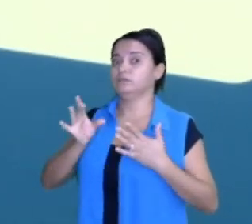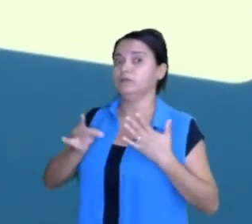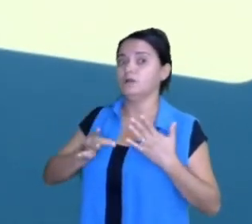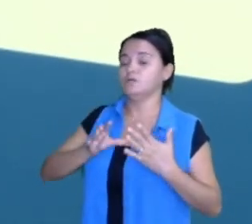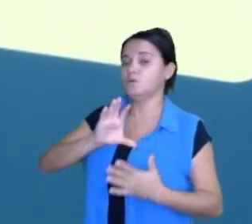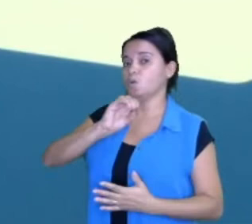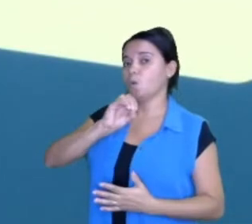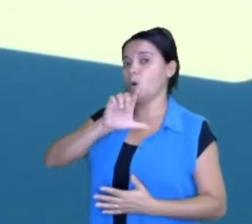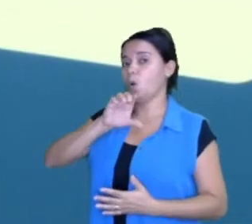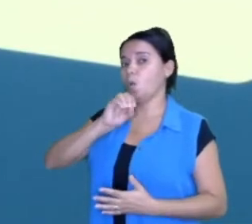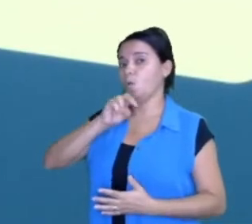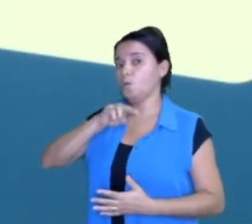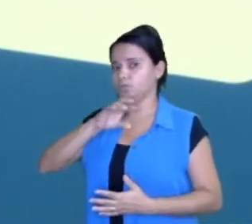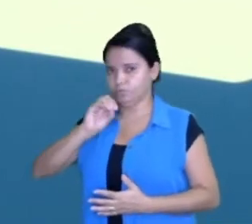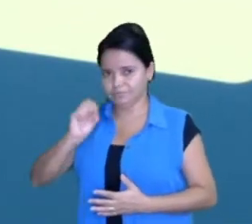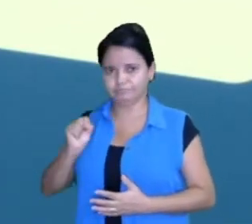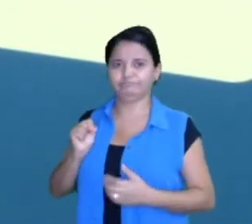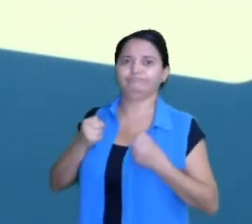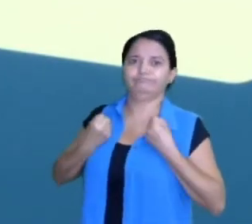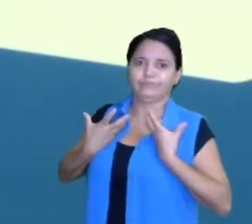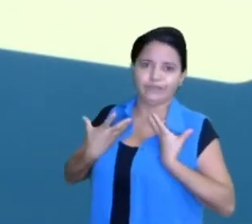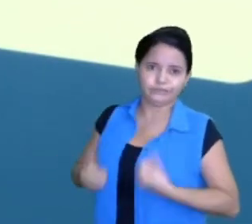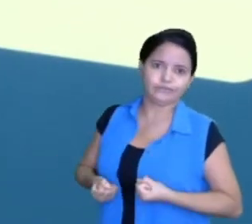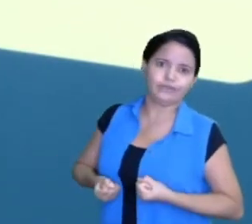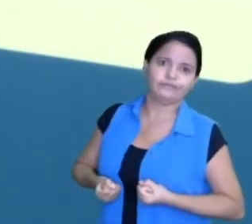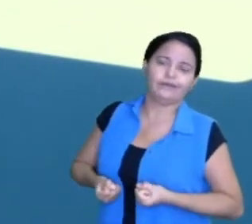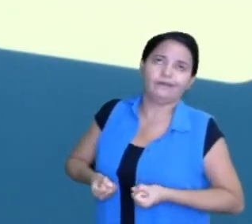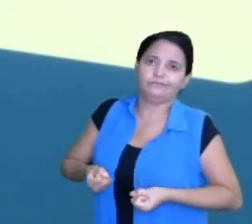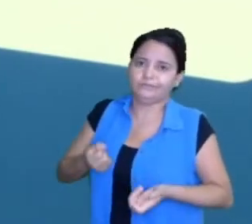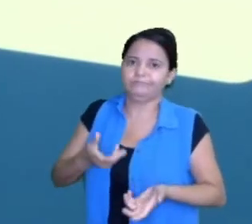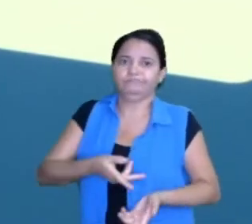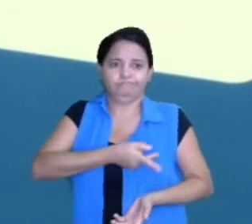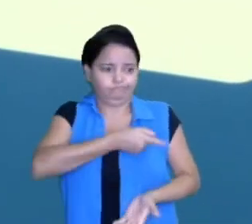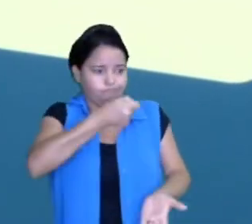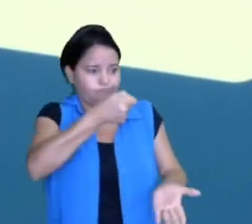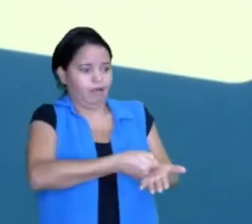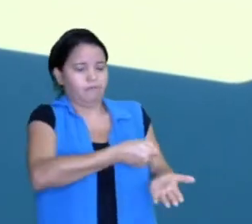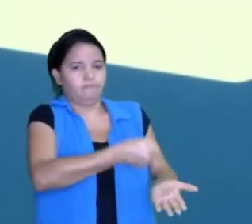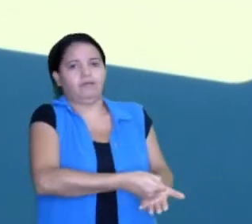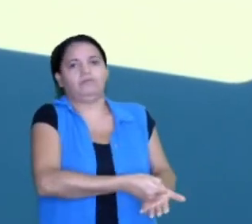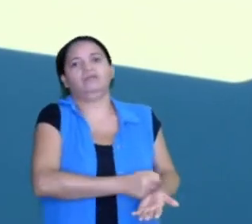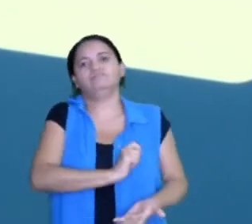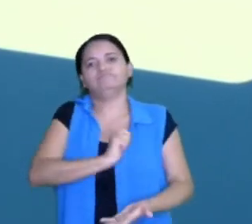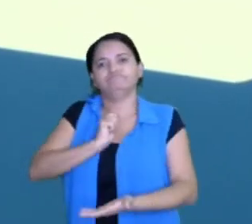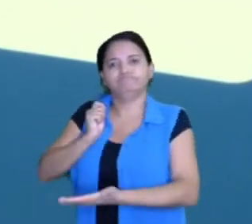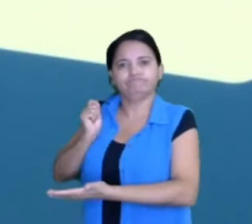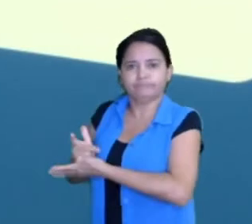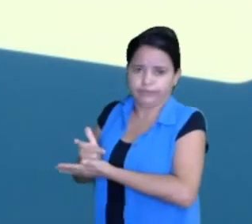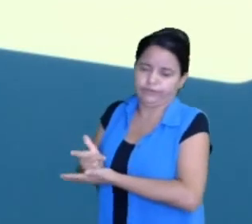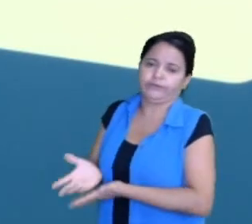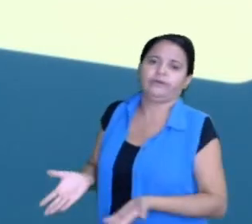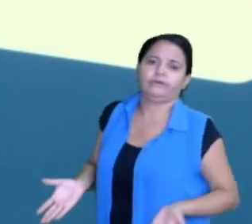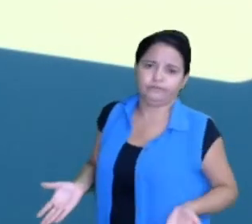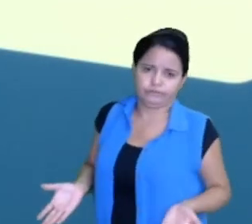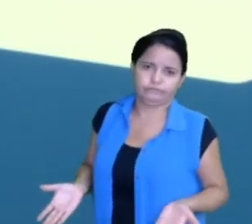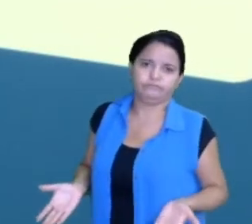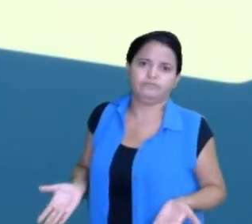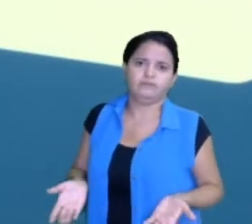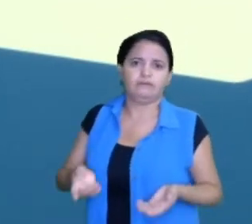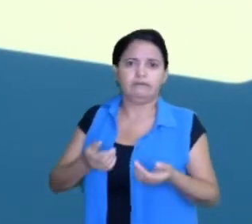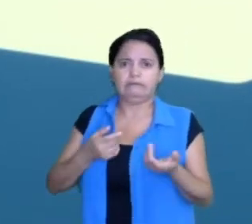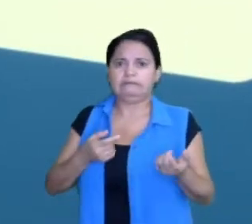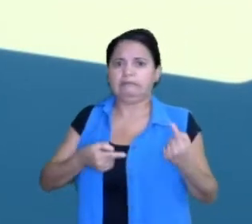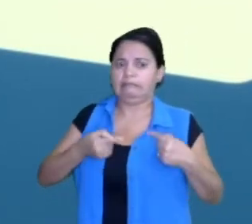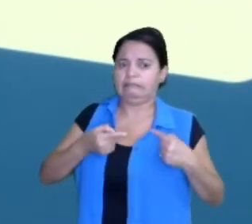aceitar essa condição. Eles eram obrigados, tá certo, pessoal? Eram obrigados, não poderiam